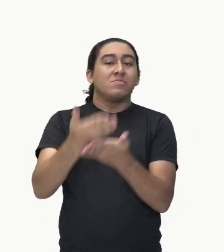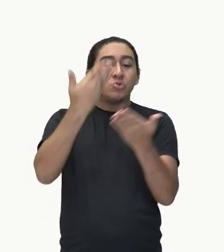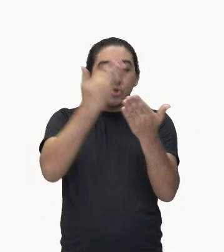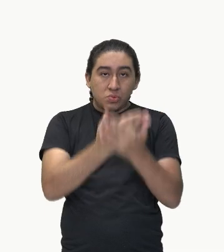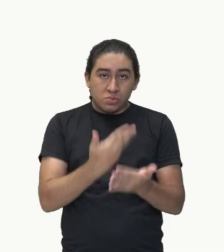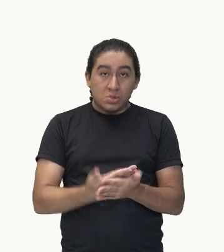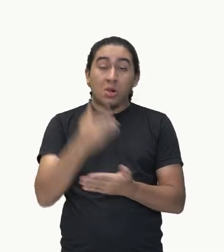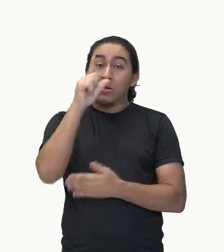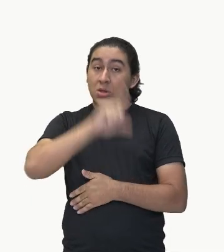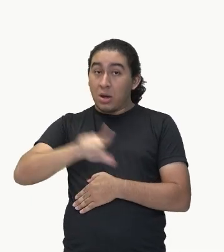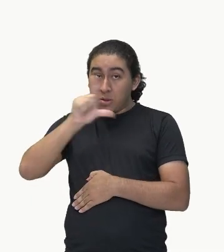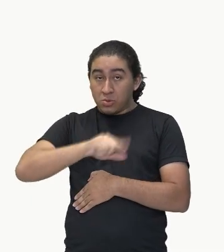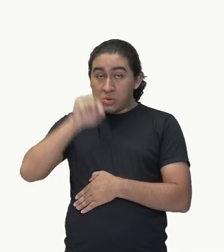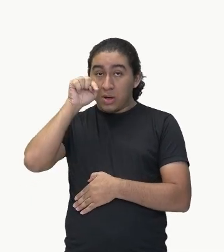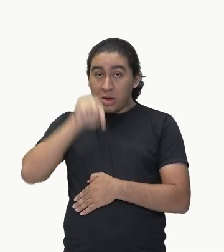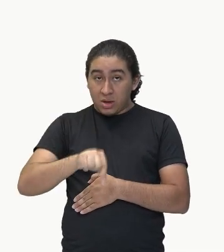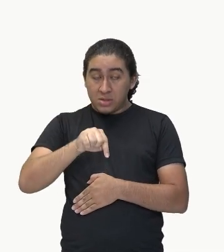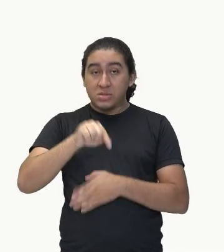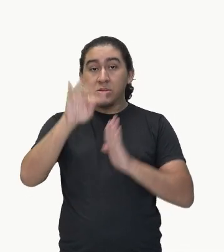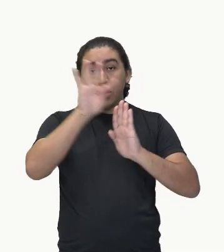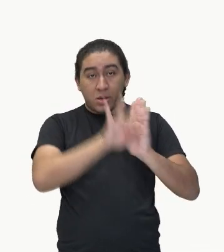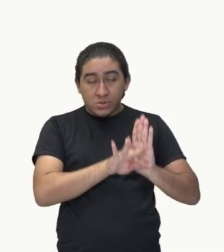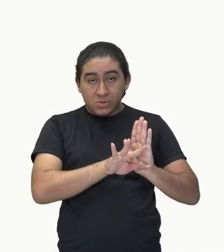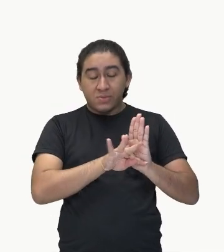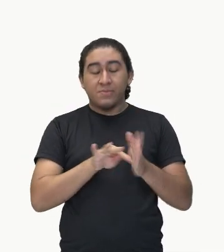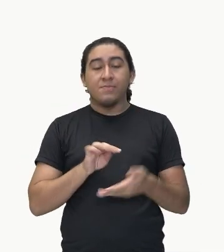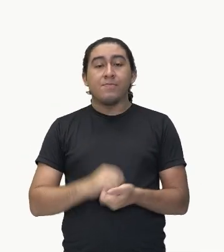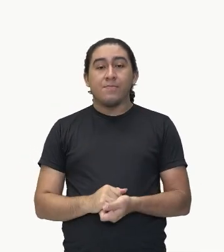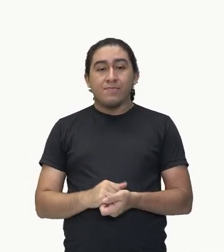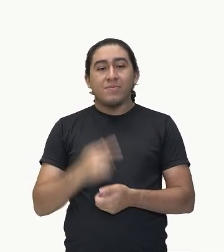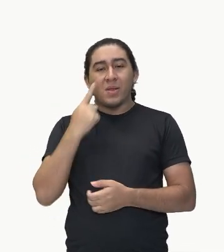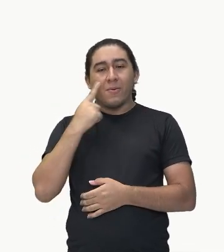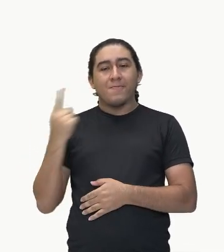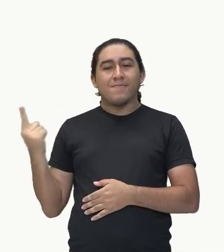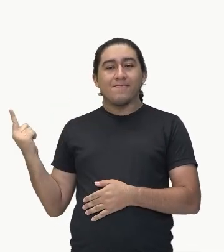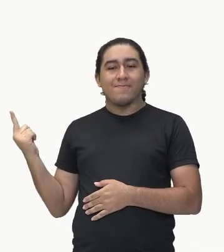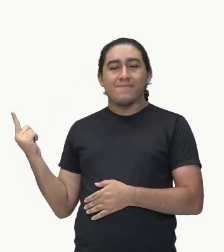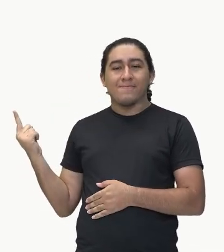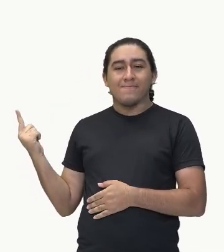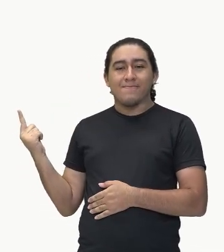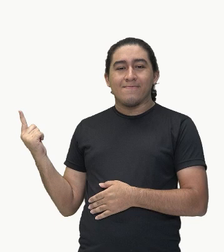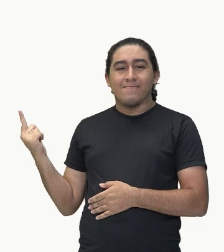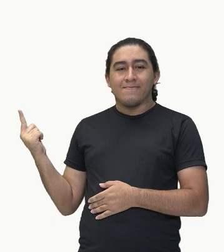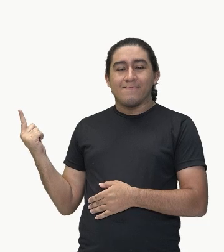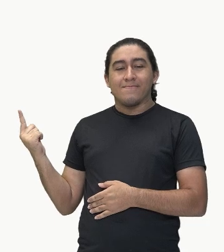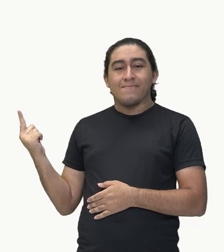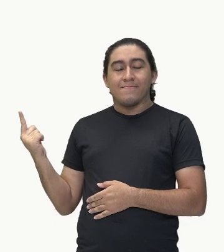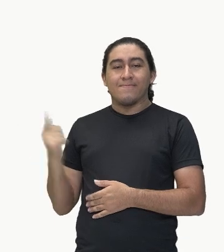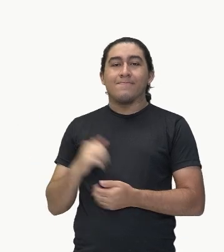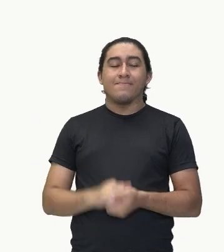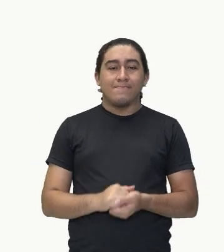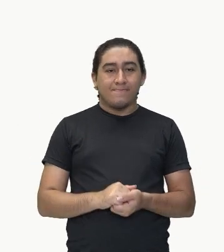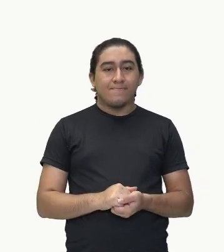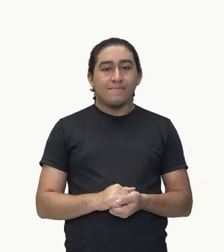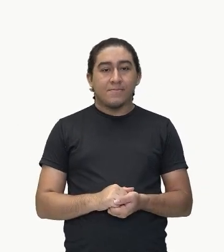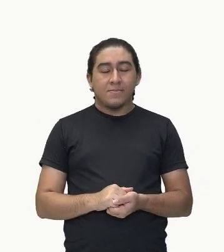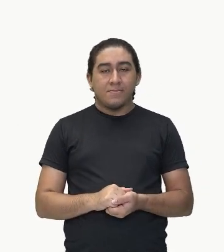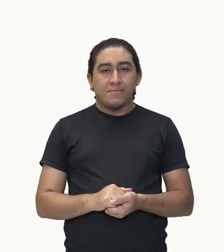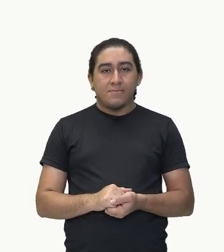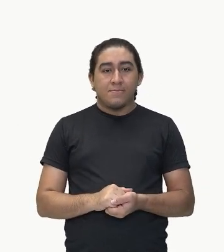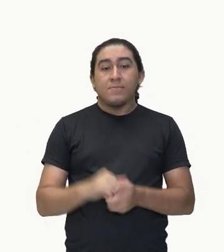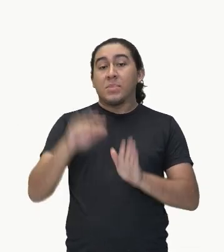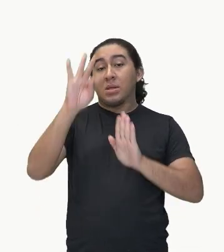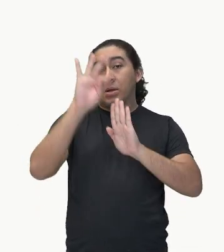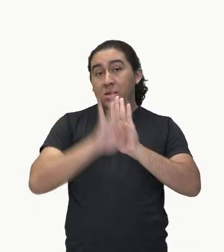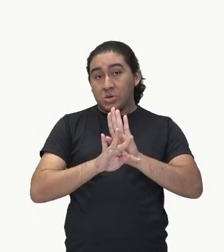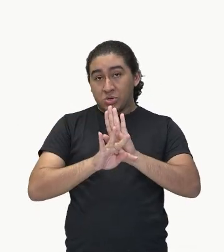de Fernando Pessoa, certo? Nós temos aí já em tela Fernando Pessoa ortônimo, então são textos em que